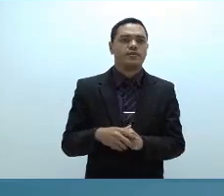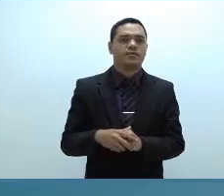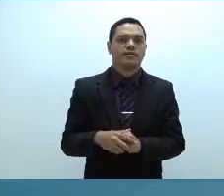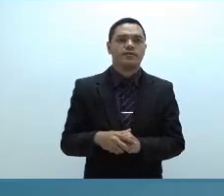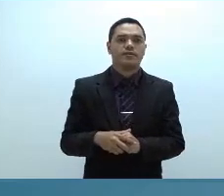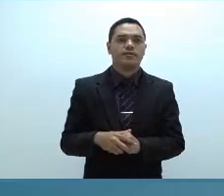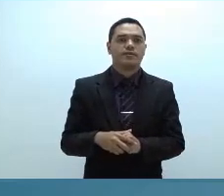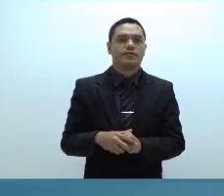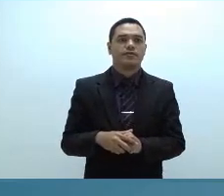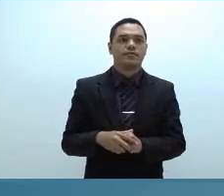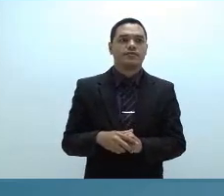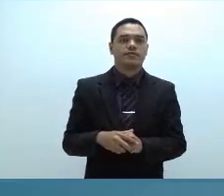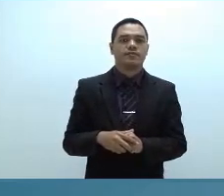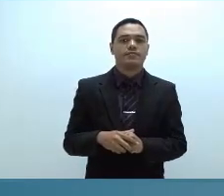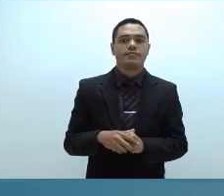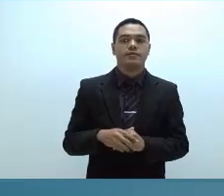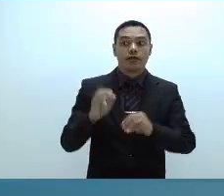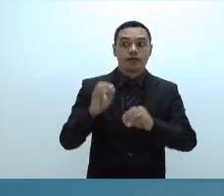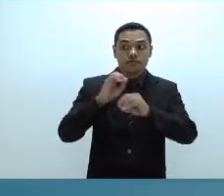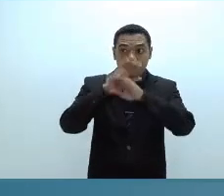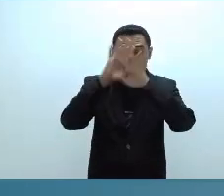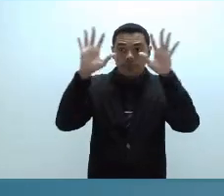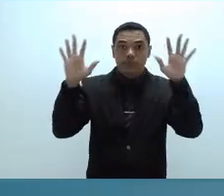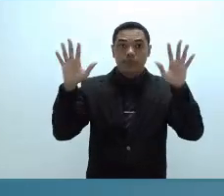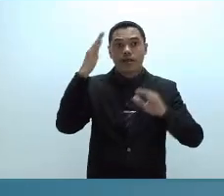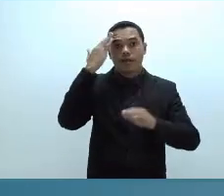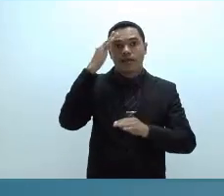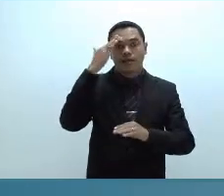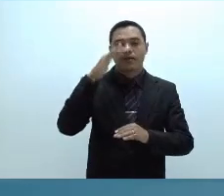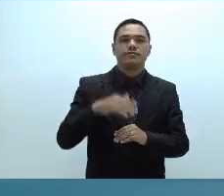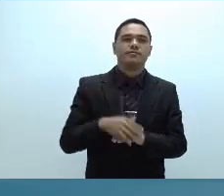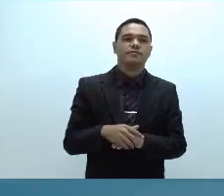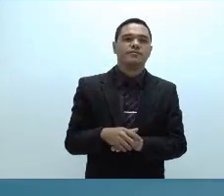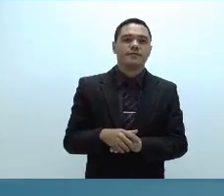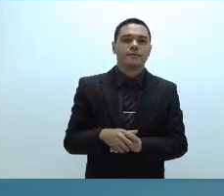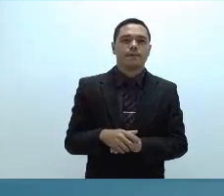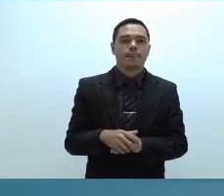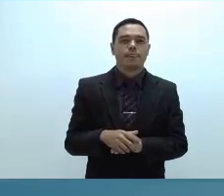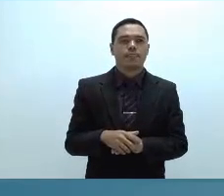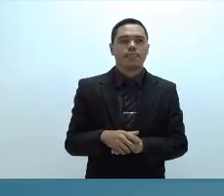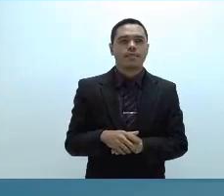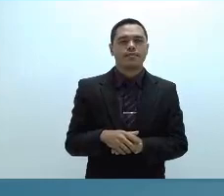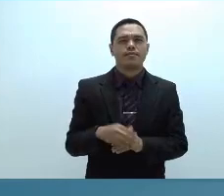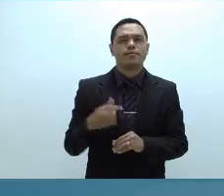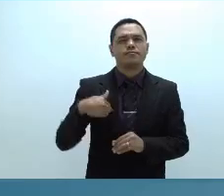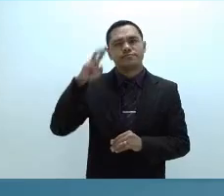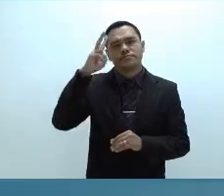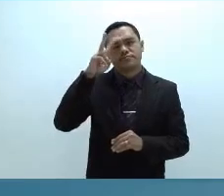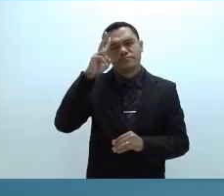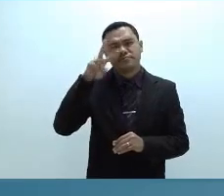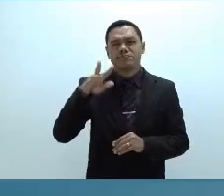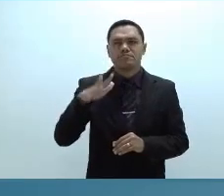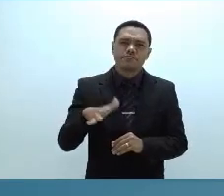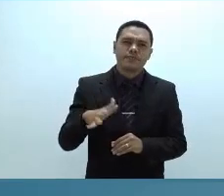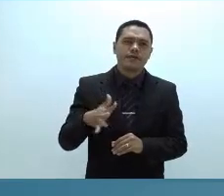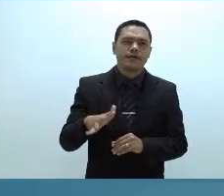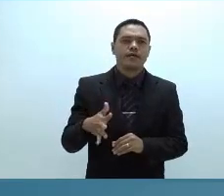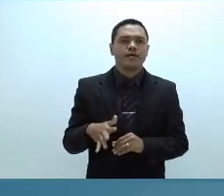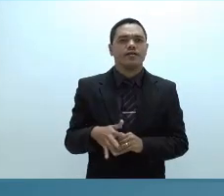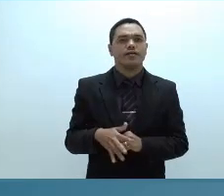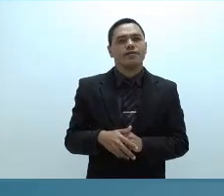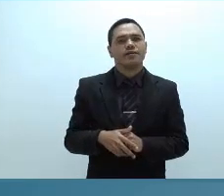que eu decidi a questão, que eu não quero desenvolver, né, inclusive, se a memória me falha,